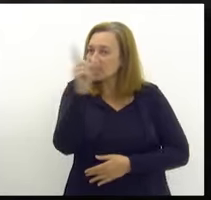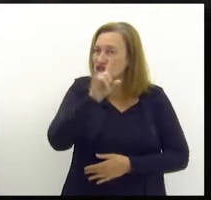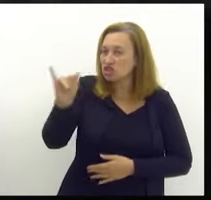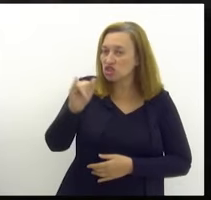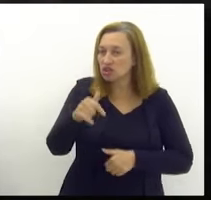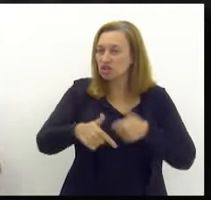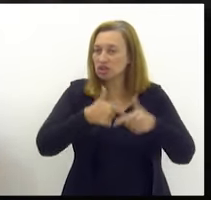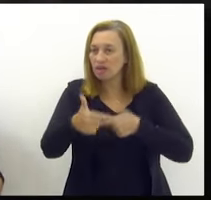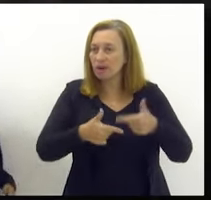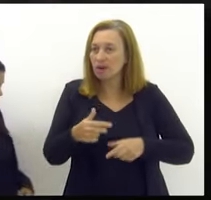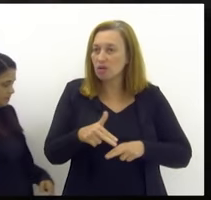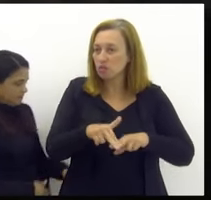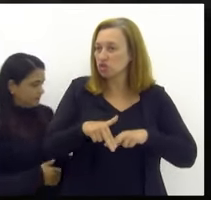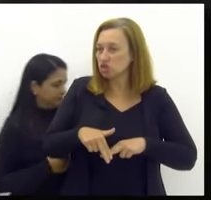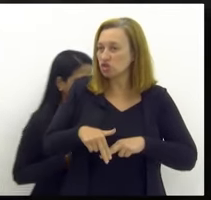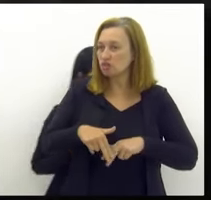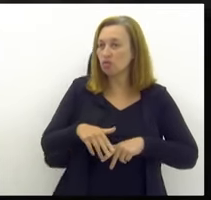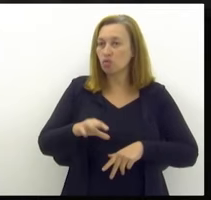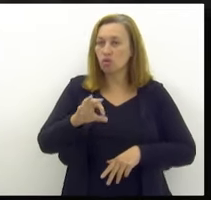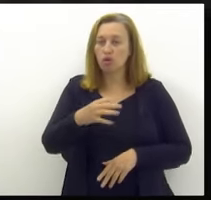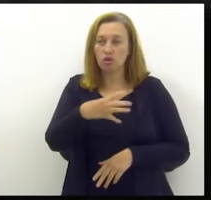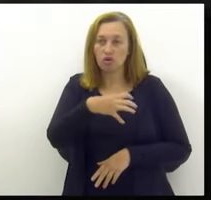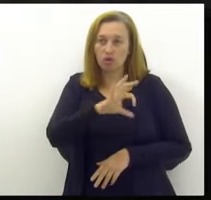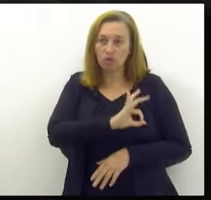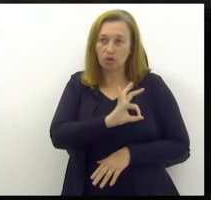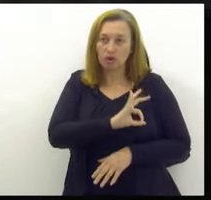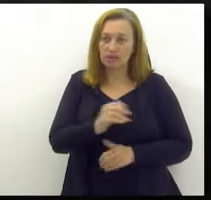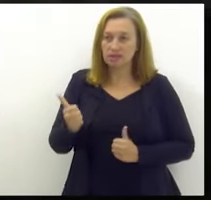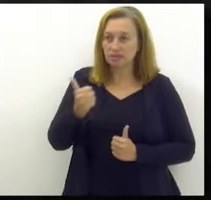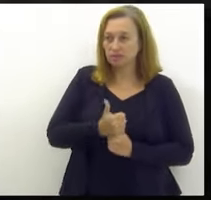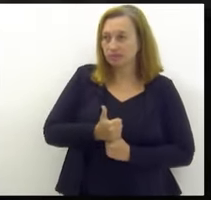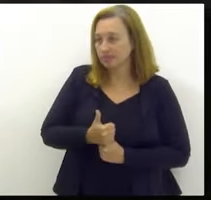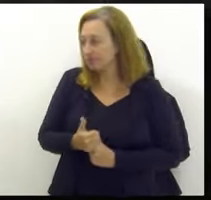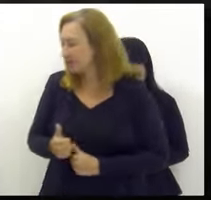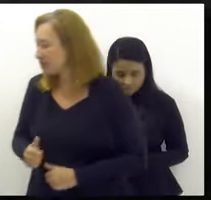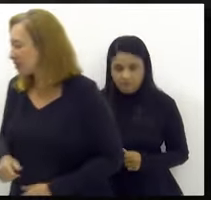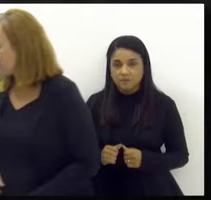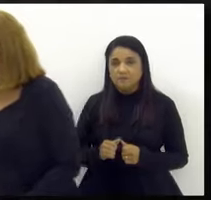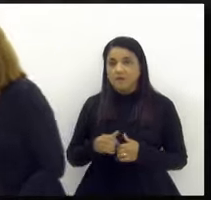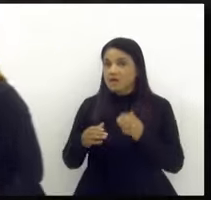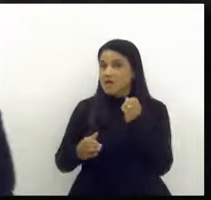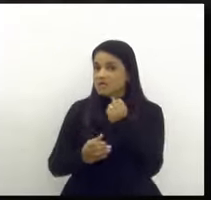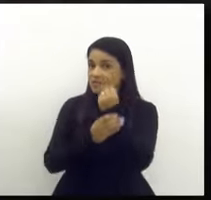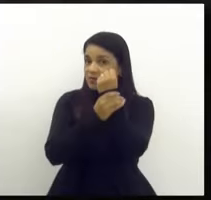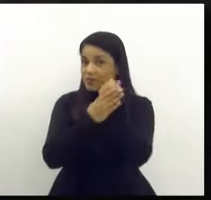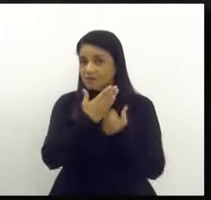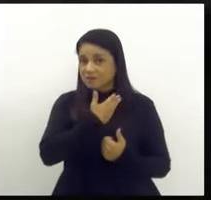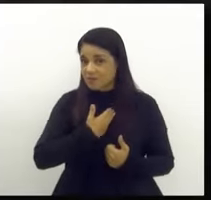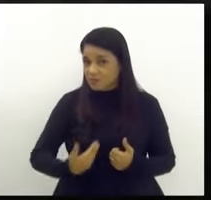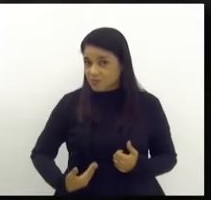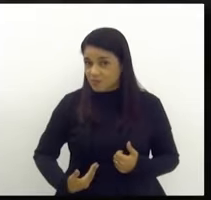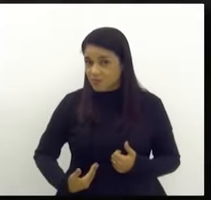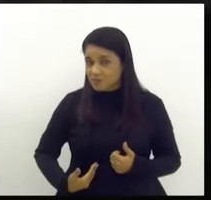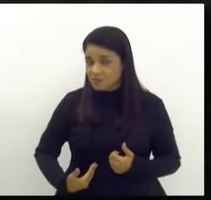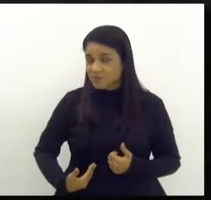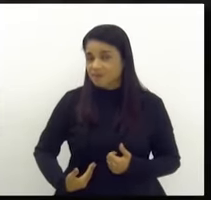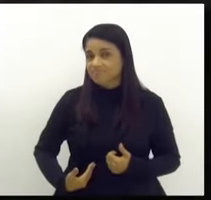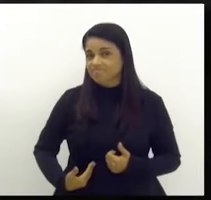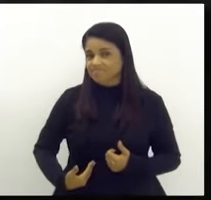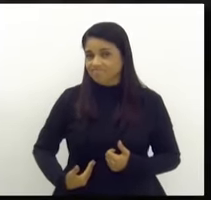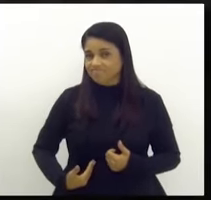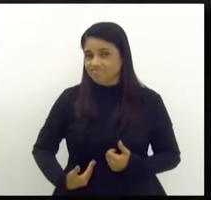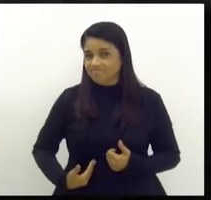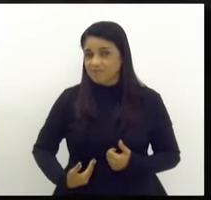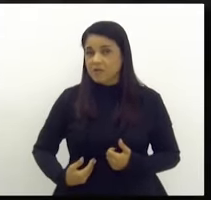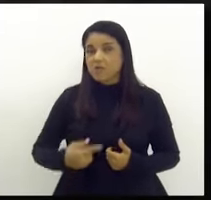trabalho por cusa de operações policiais Então essa Segurança Pública essa dita Segurança Pública